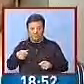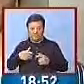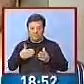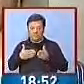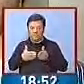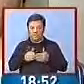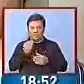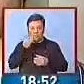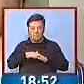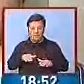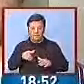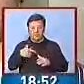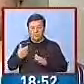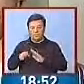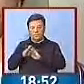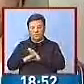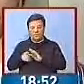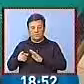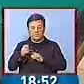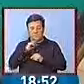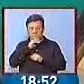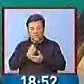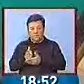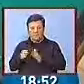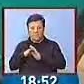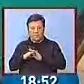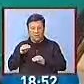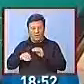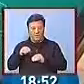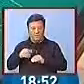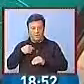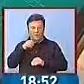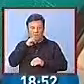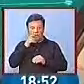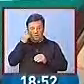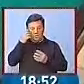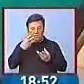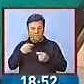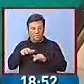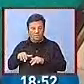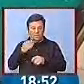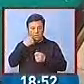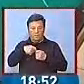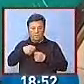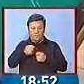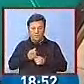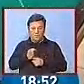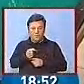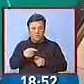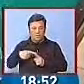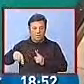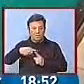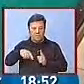partir daí, através de programação, tudo sempre através de programação, nós computacionamos trajetórias e por aí